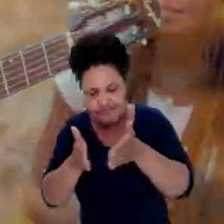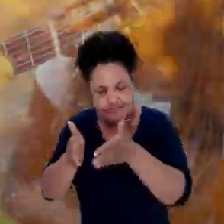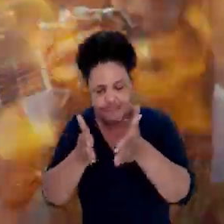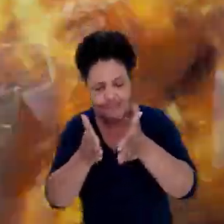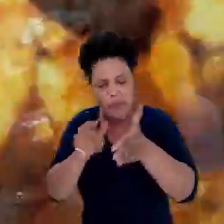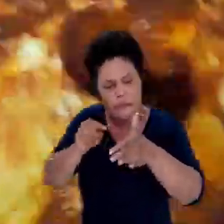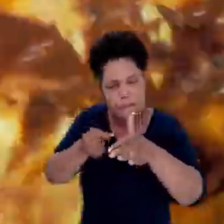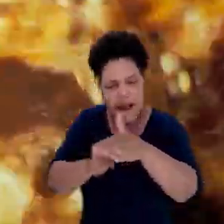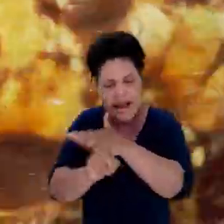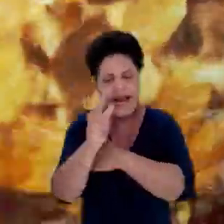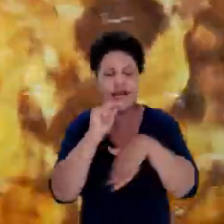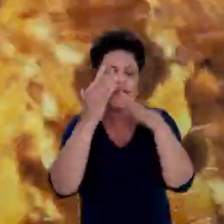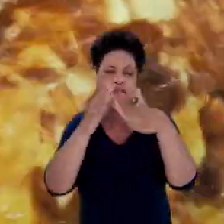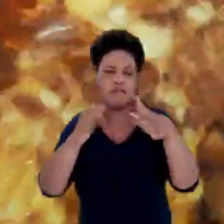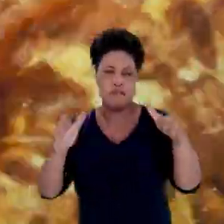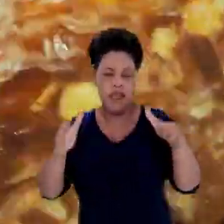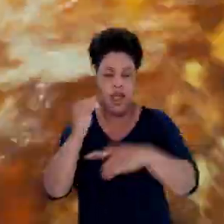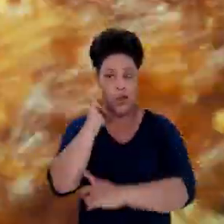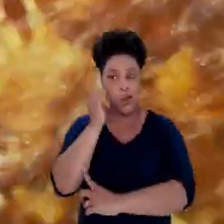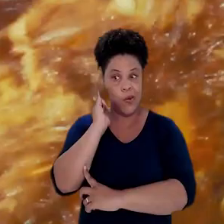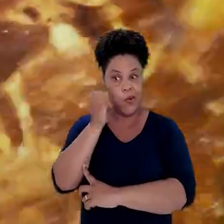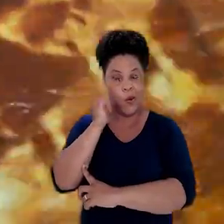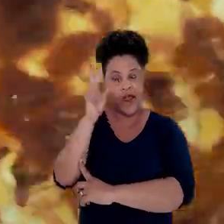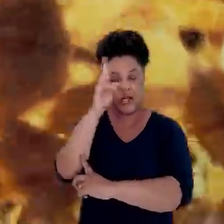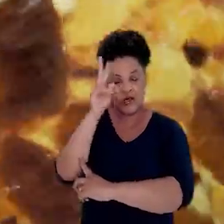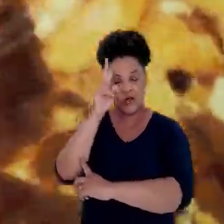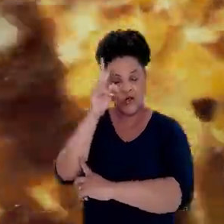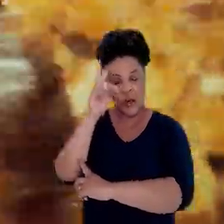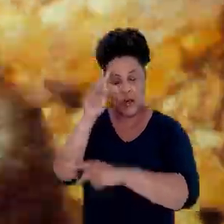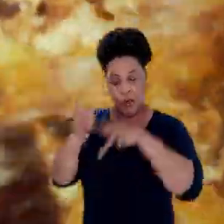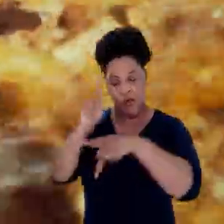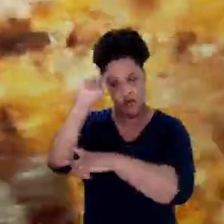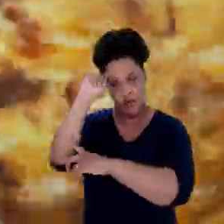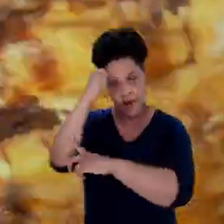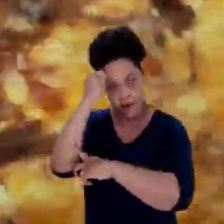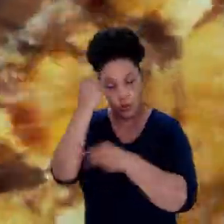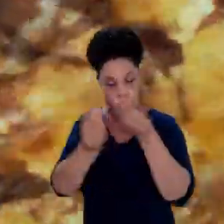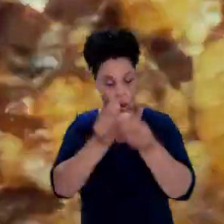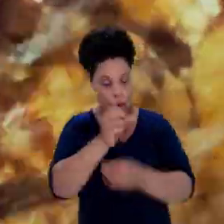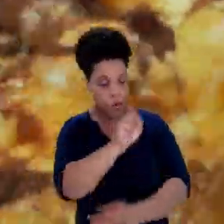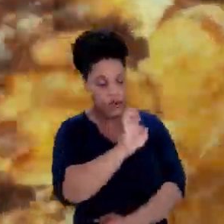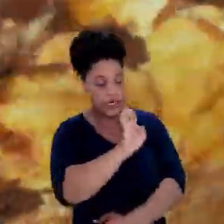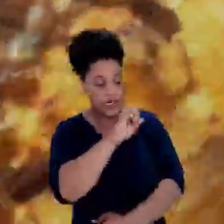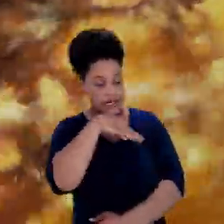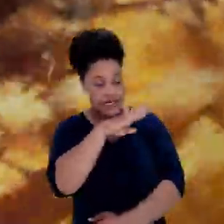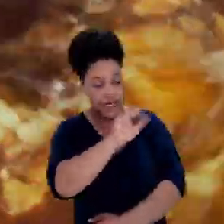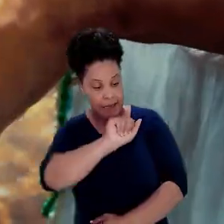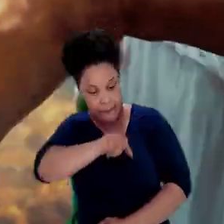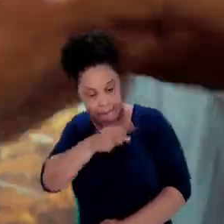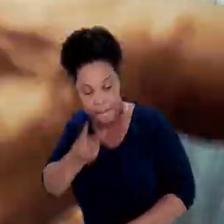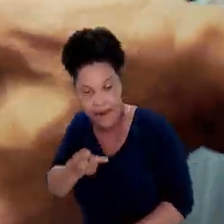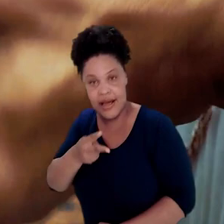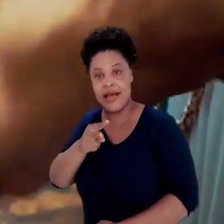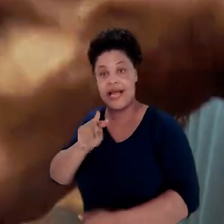esse trajeto de Alemar, contando recortes da história do povo preto, de como o semba